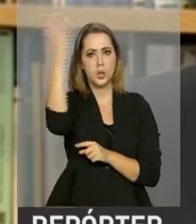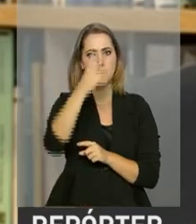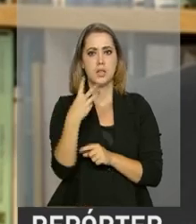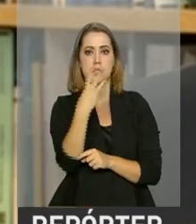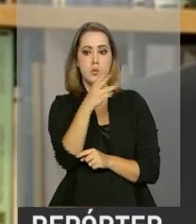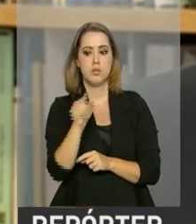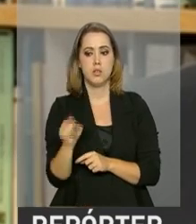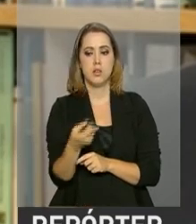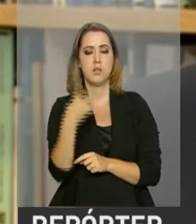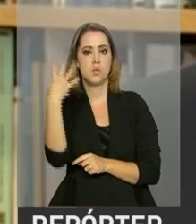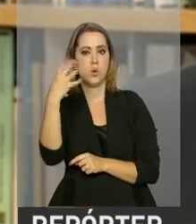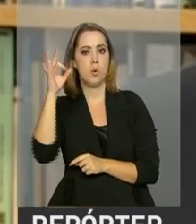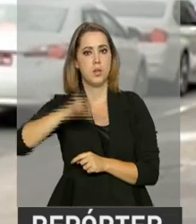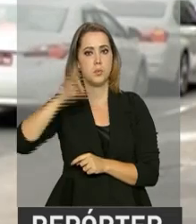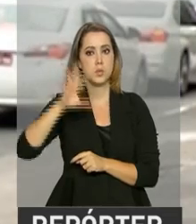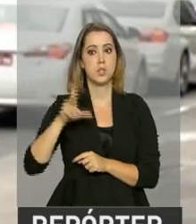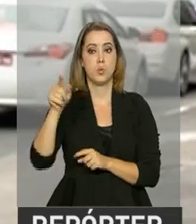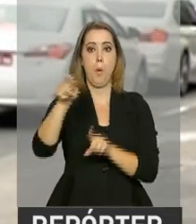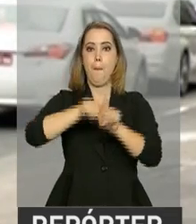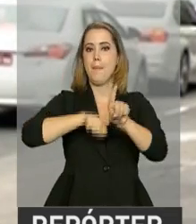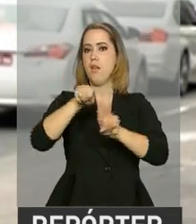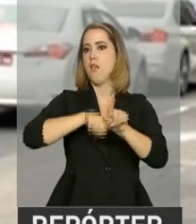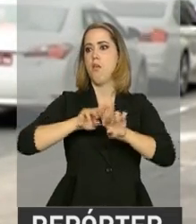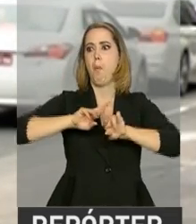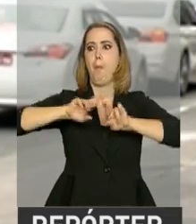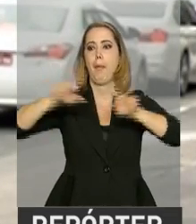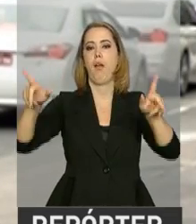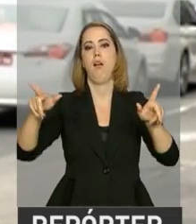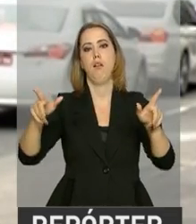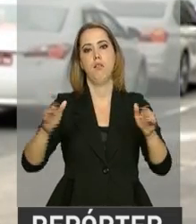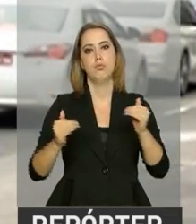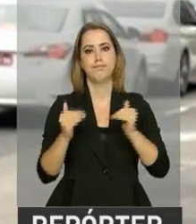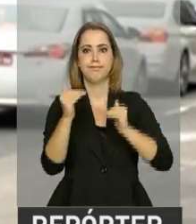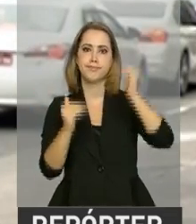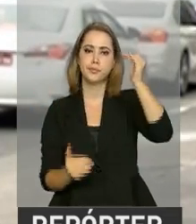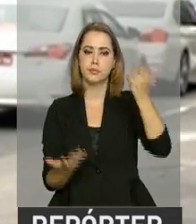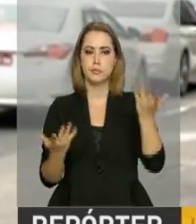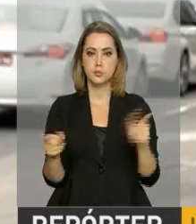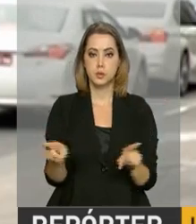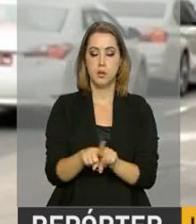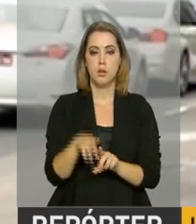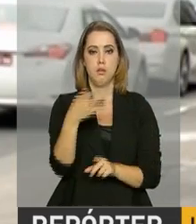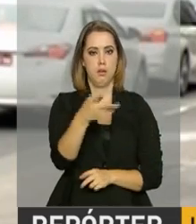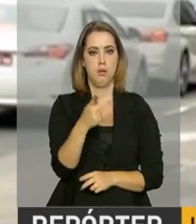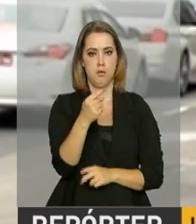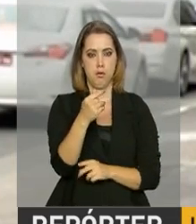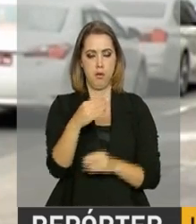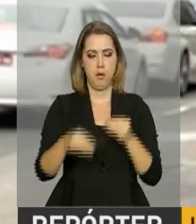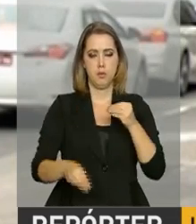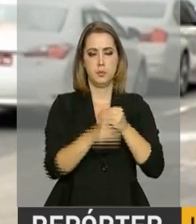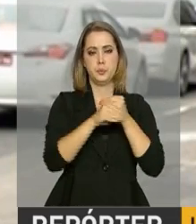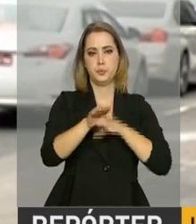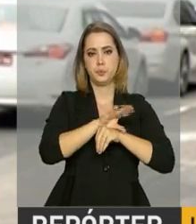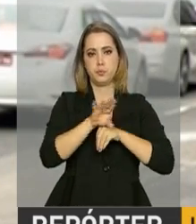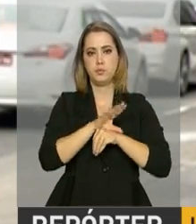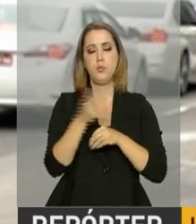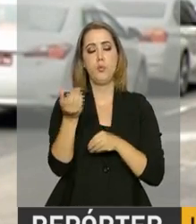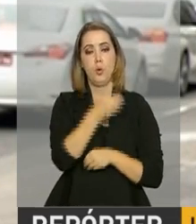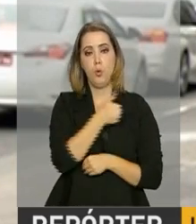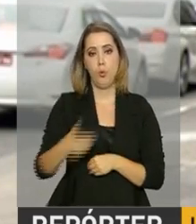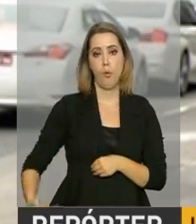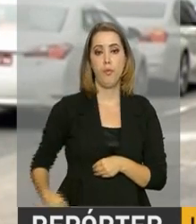concorrência muito desleal a PEC sinaliza que o Governo está empenhado em controlar as contas públicas O que é